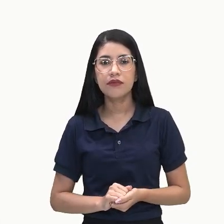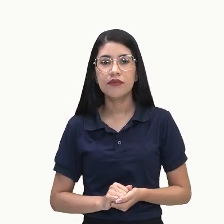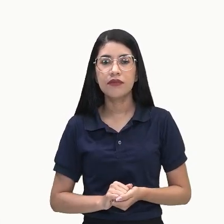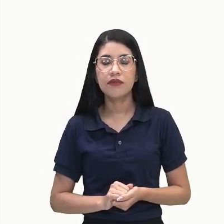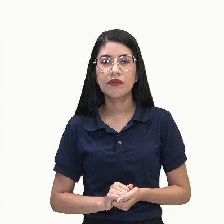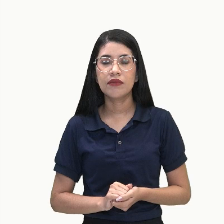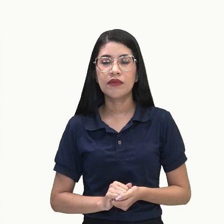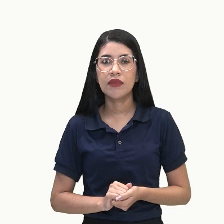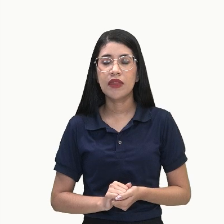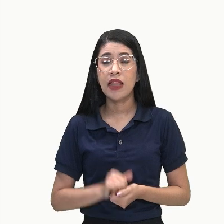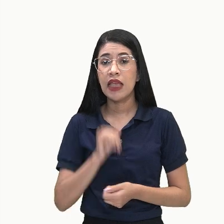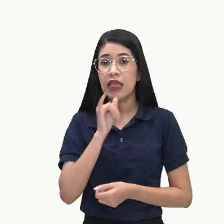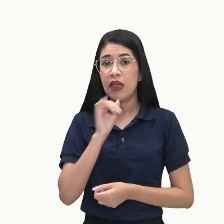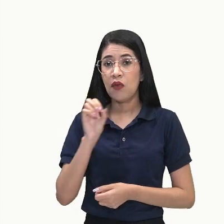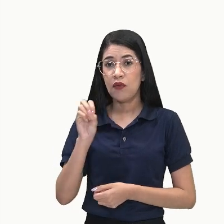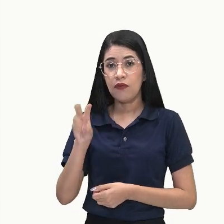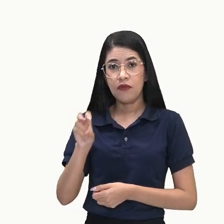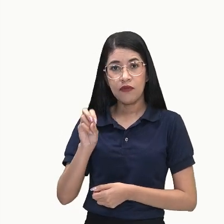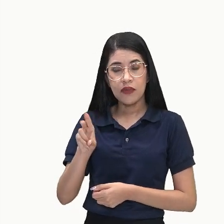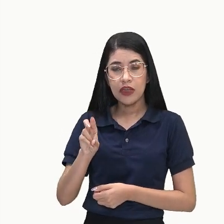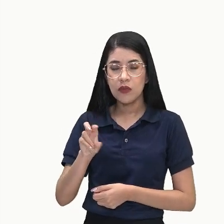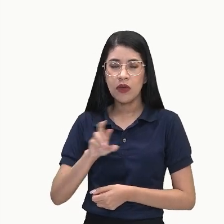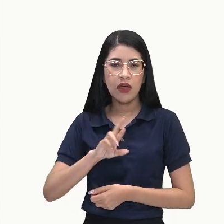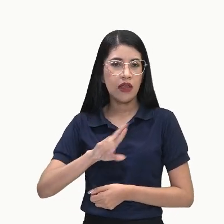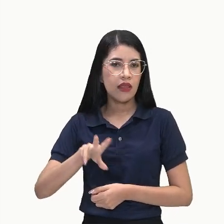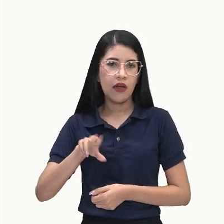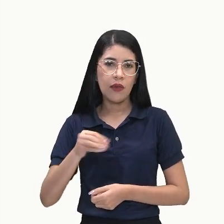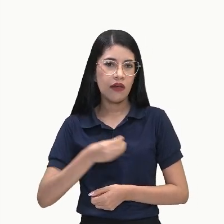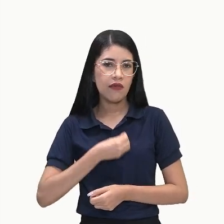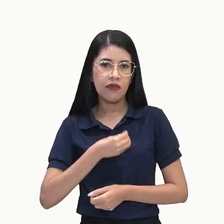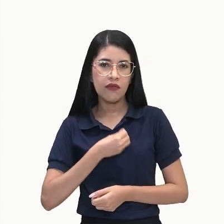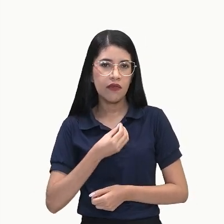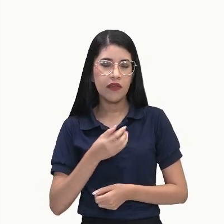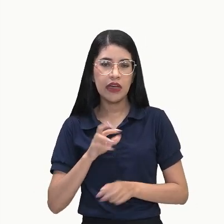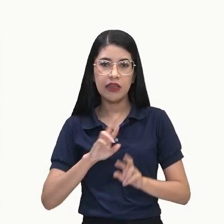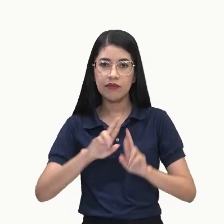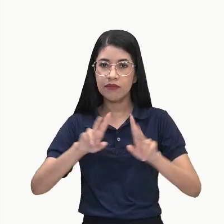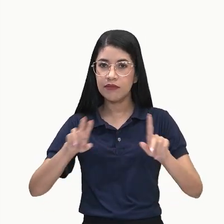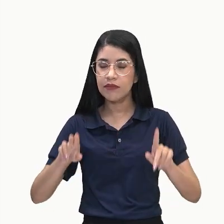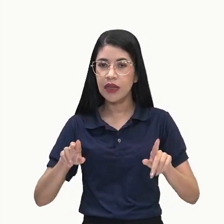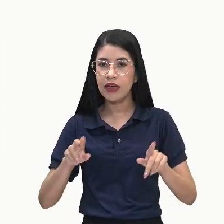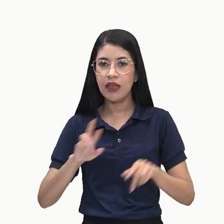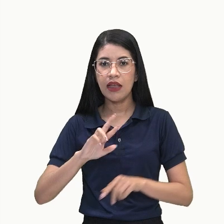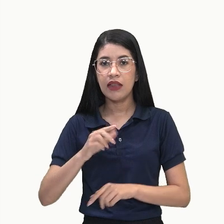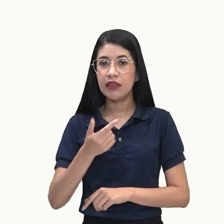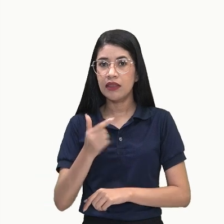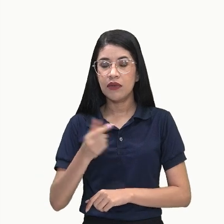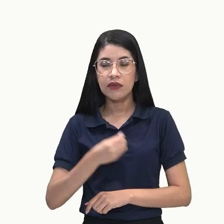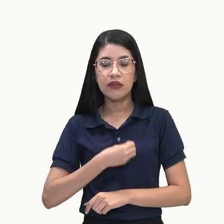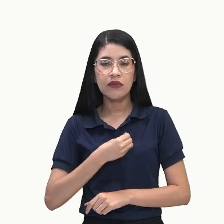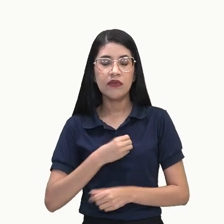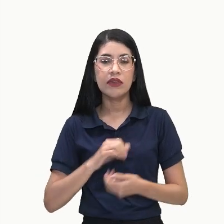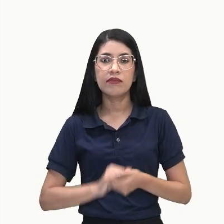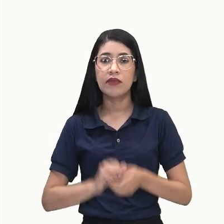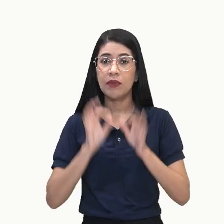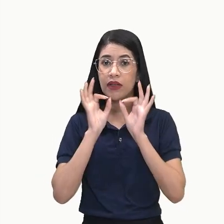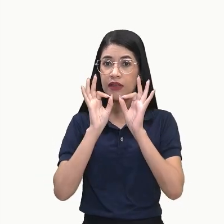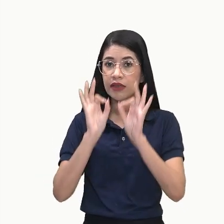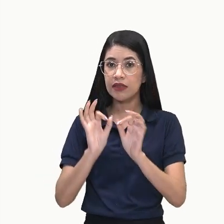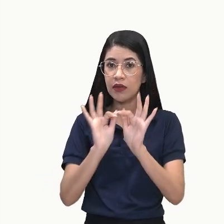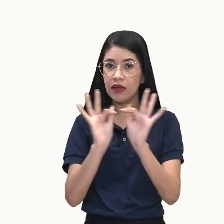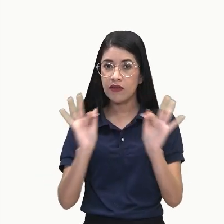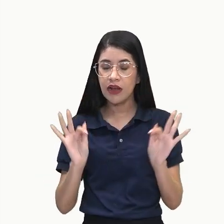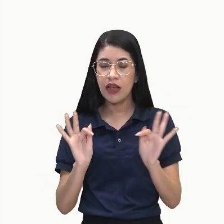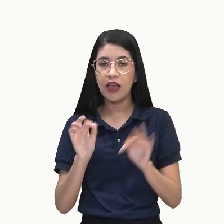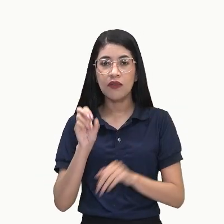Os vírus não são seres vivos. Preste atenção, os vírus não